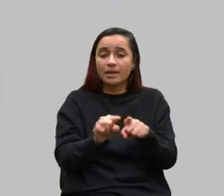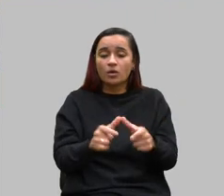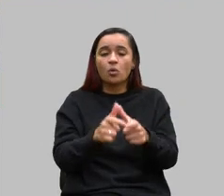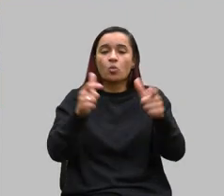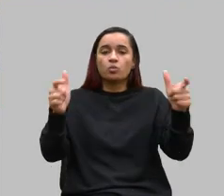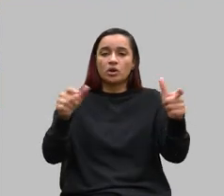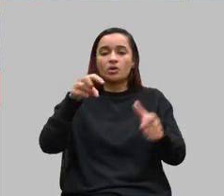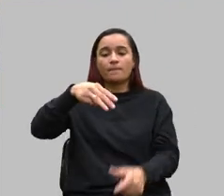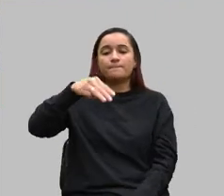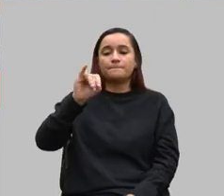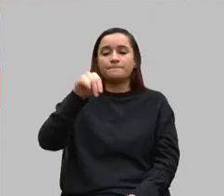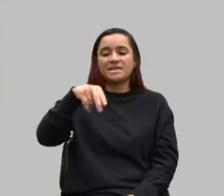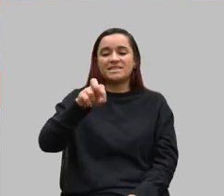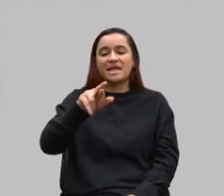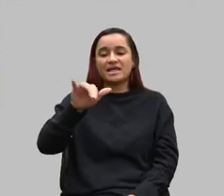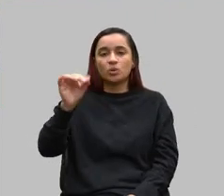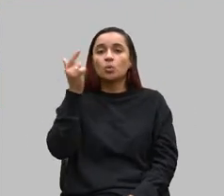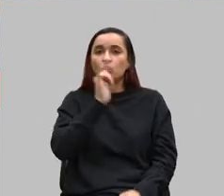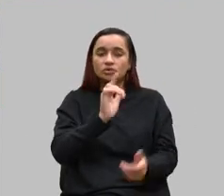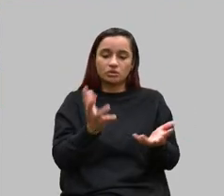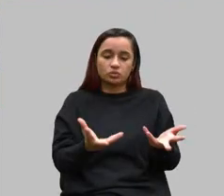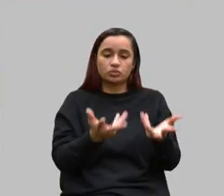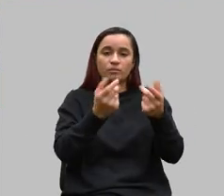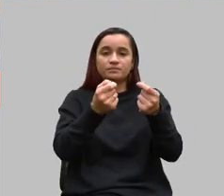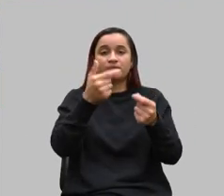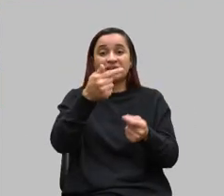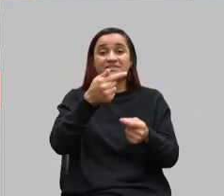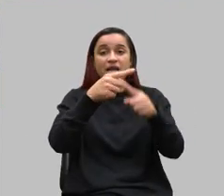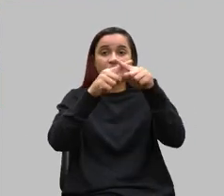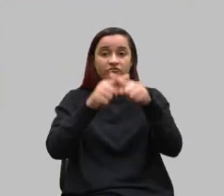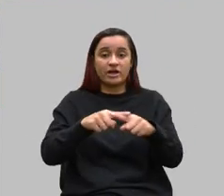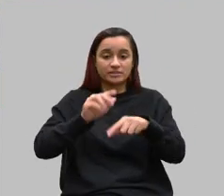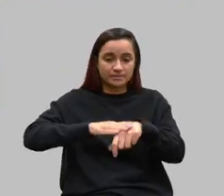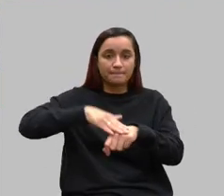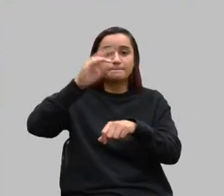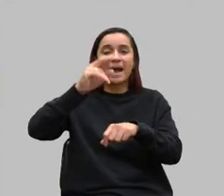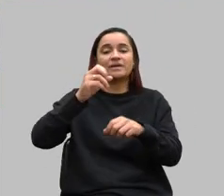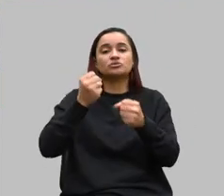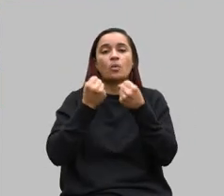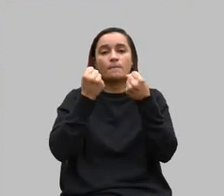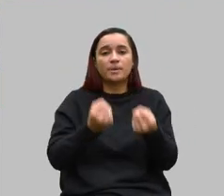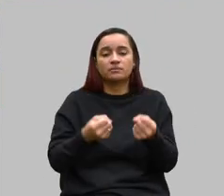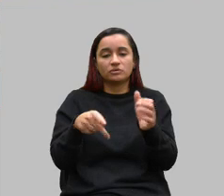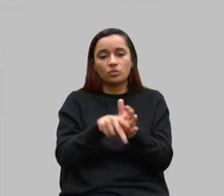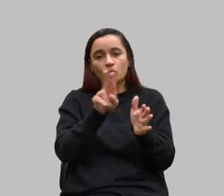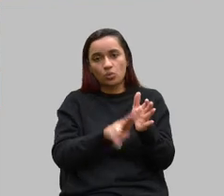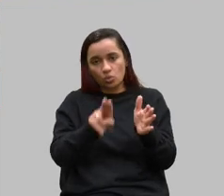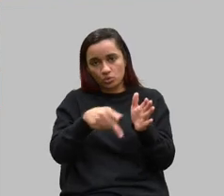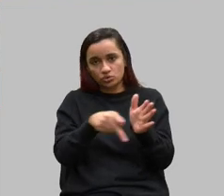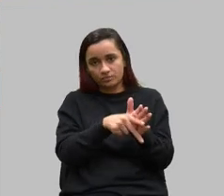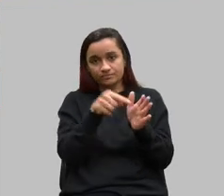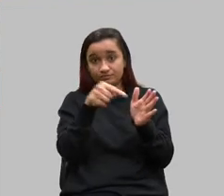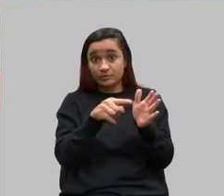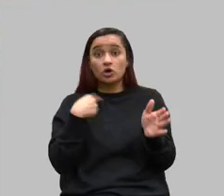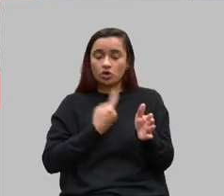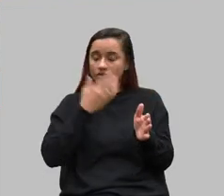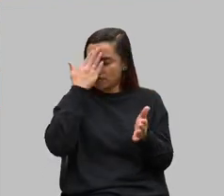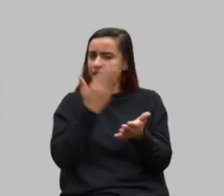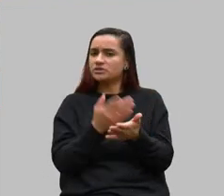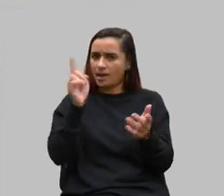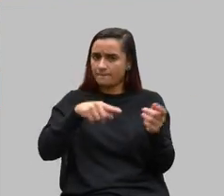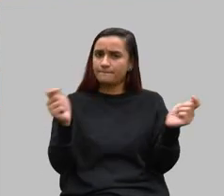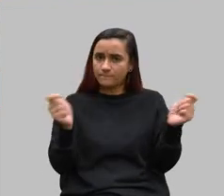contratual de exponencialmente aumentar em sete vezes o volume principalmente da carga conteinerizada acreditamos que isso é possível com uma